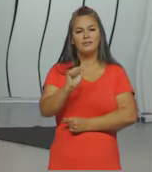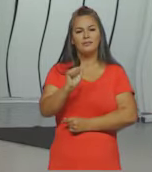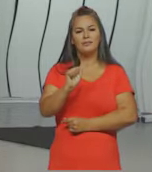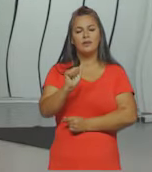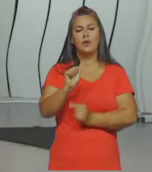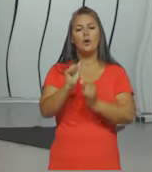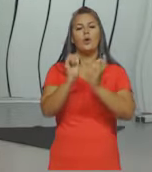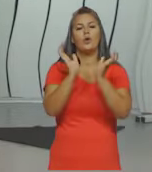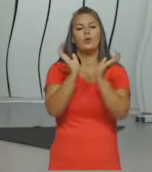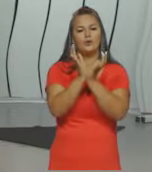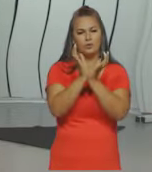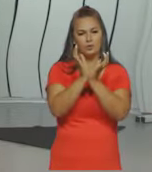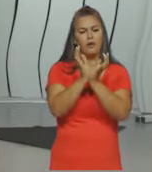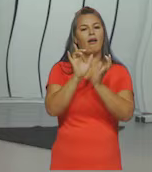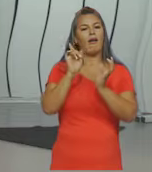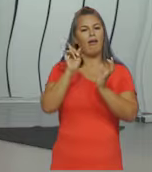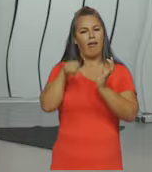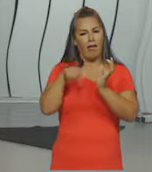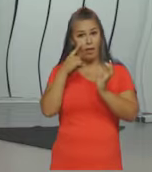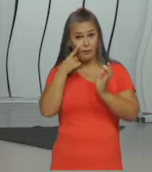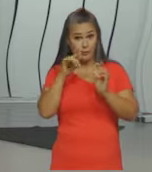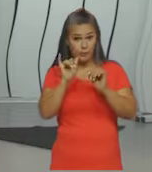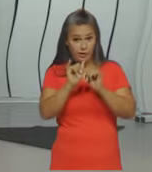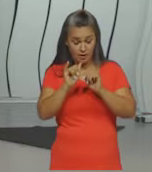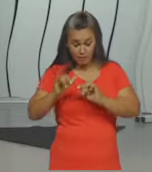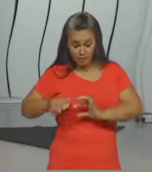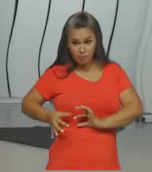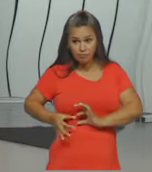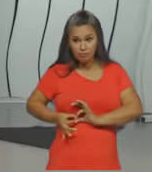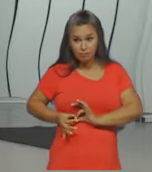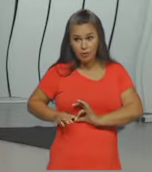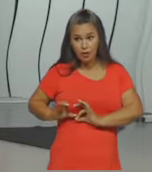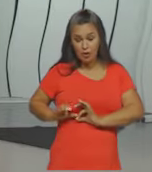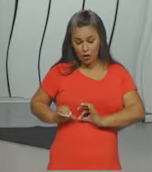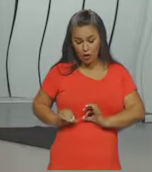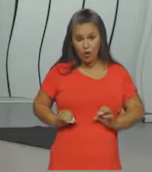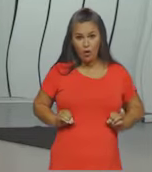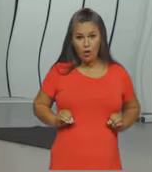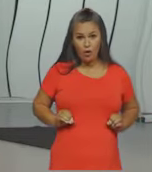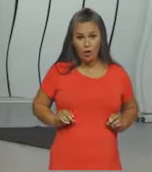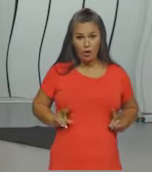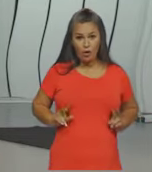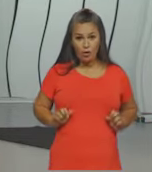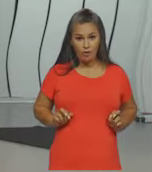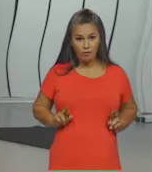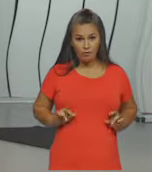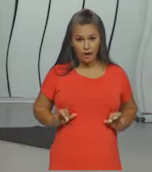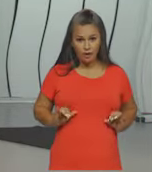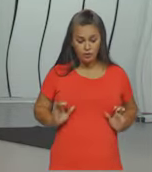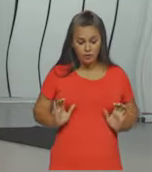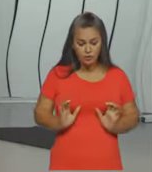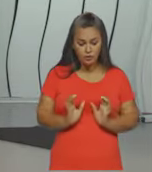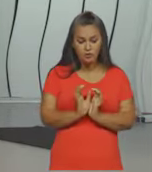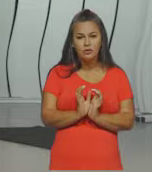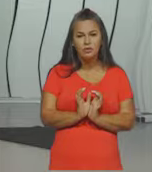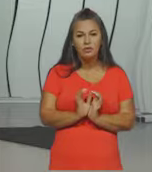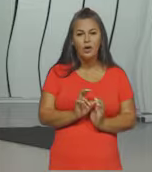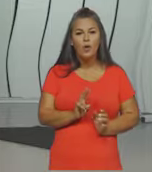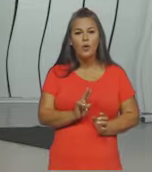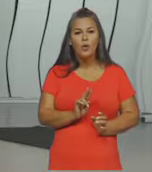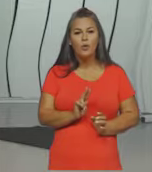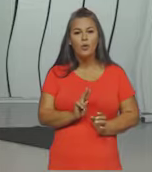que vai ligar o ovário ao útero, tá? Aqui eu tenho 2